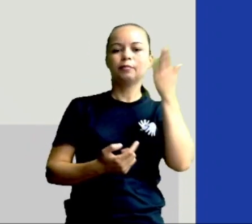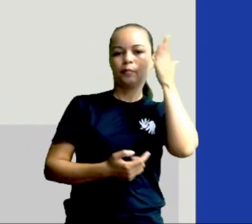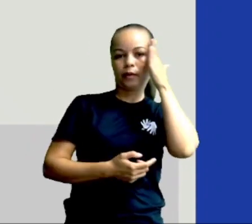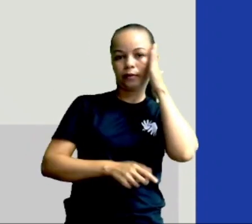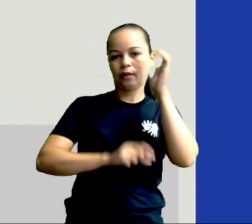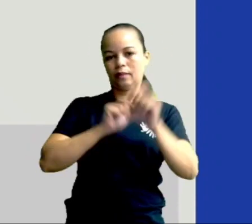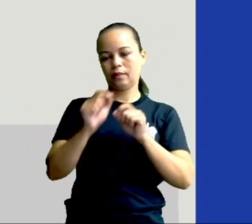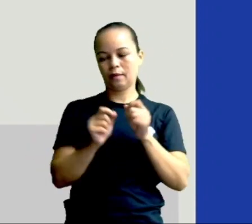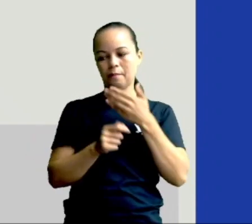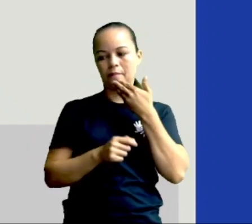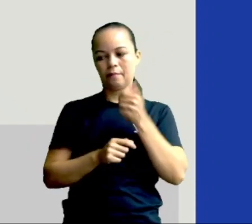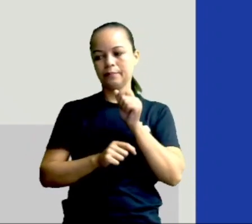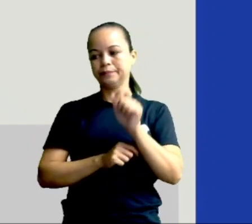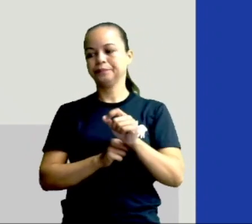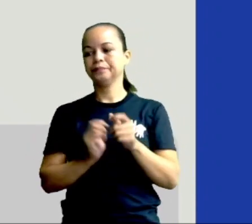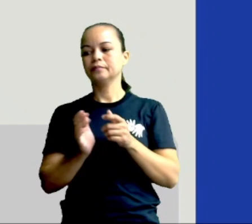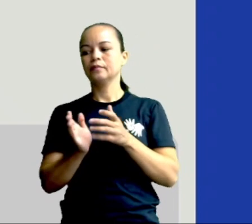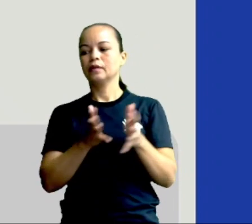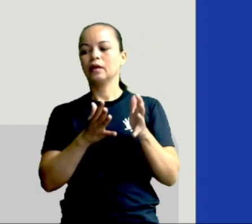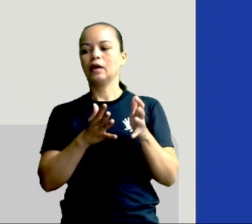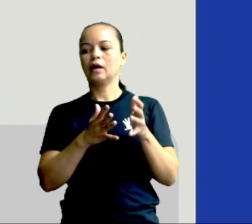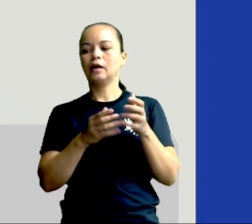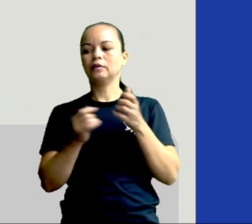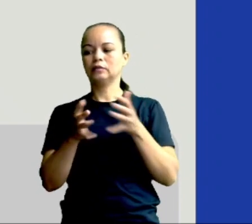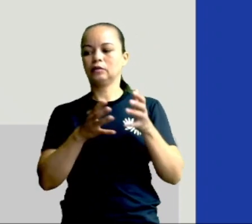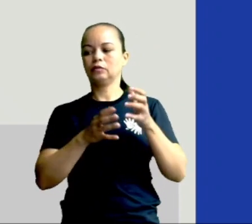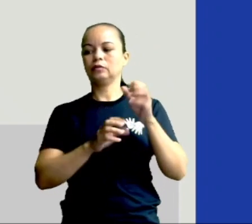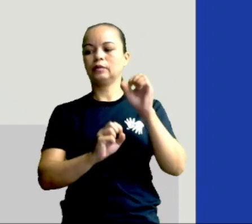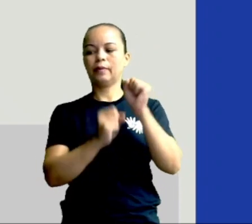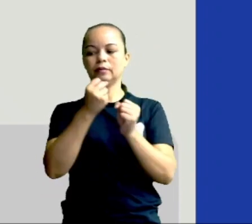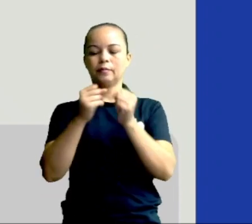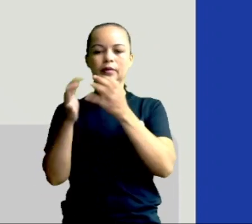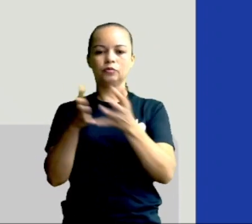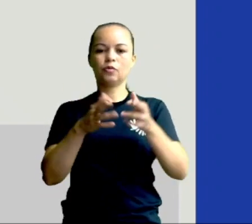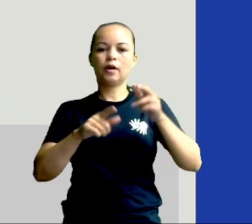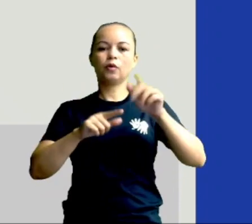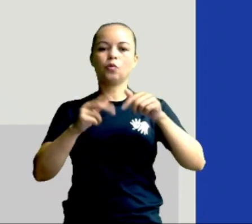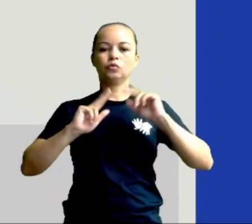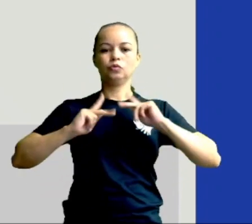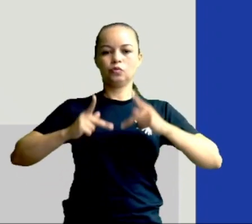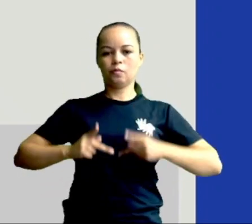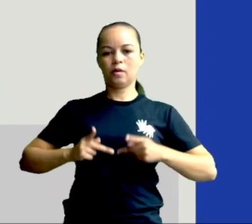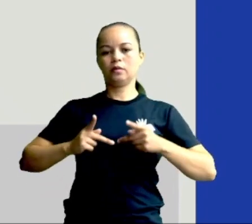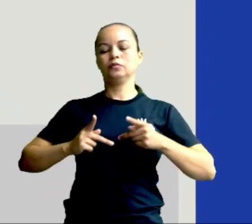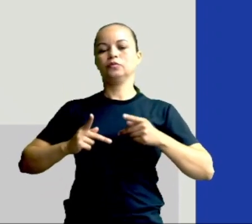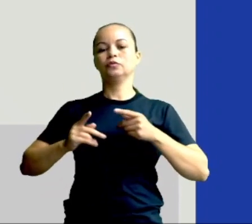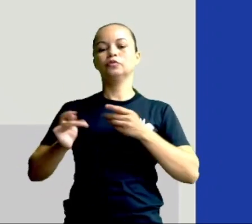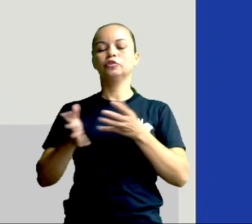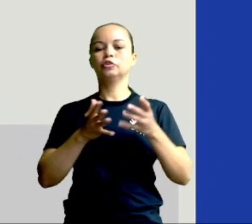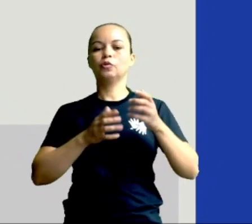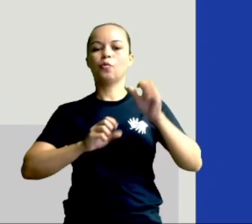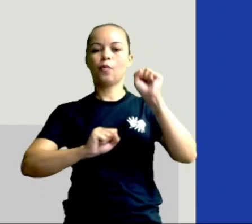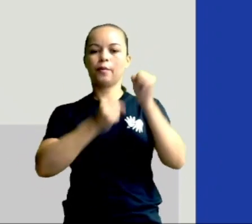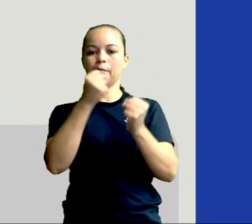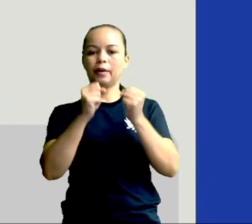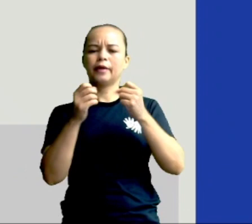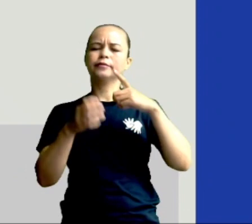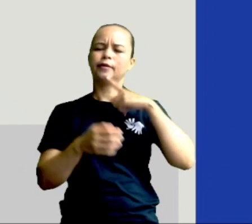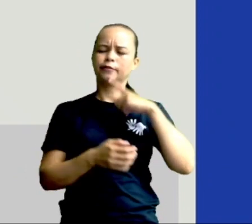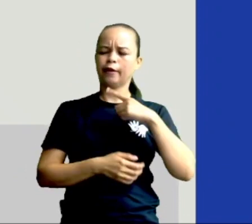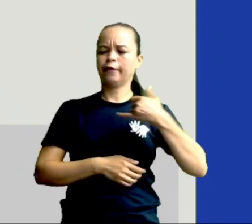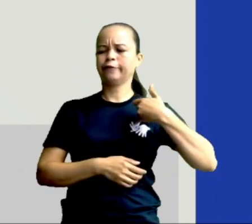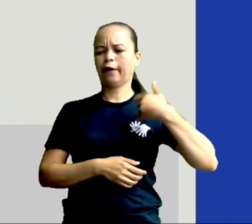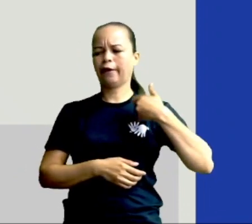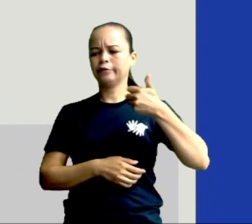dos funcionários do Departamento de Recursos Humanos de uma empresa está na lista a seguir. Então, olha aí a idade. Tem gente com 28